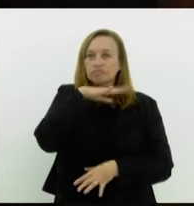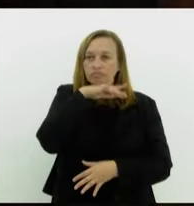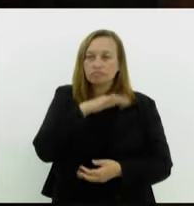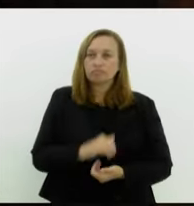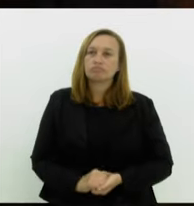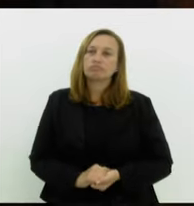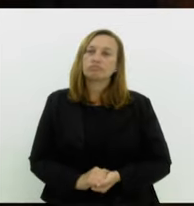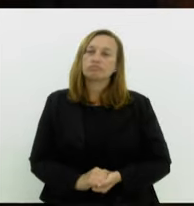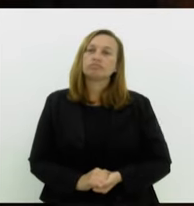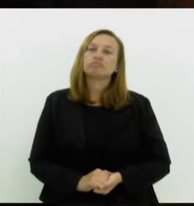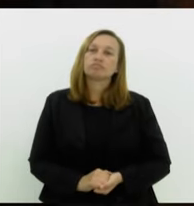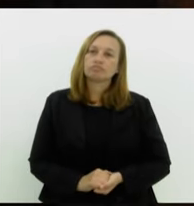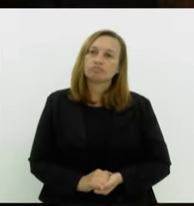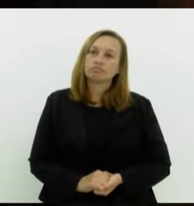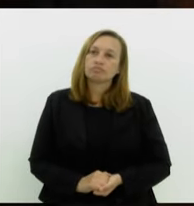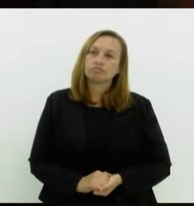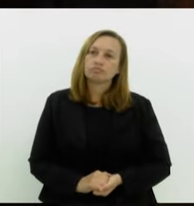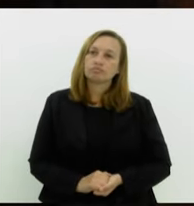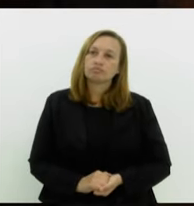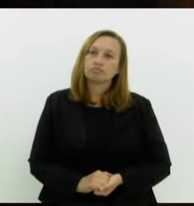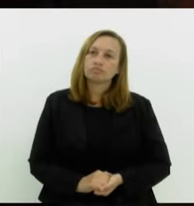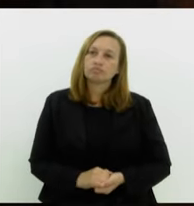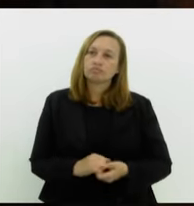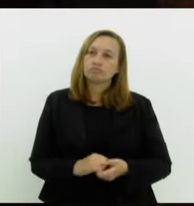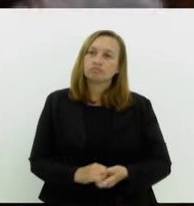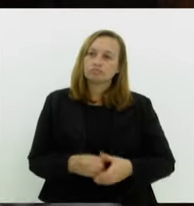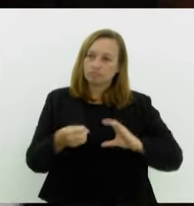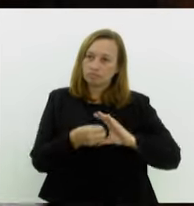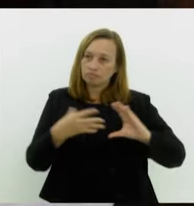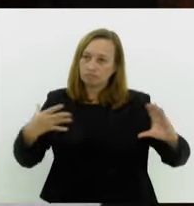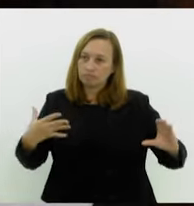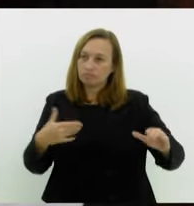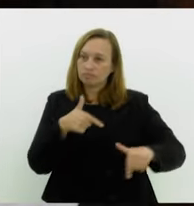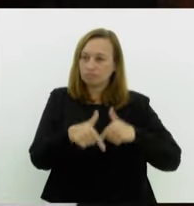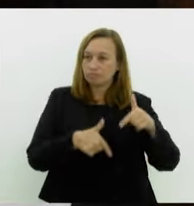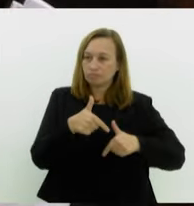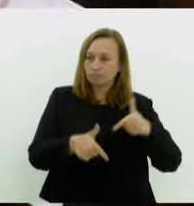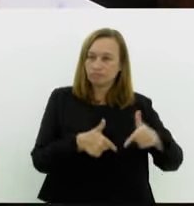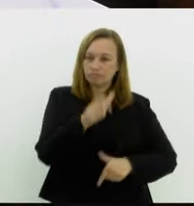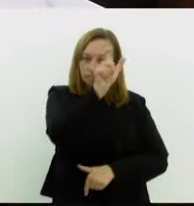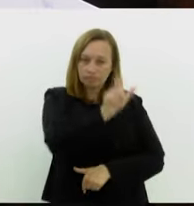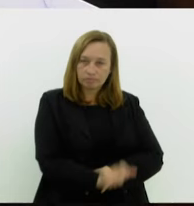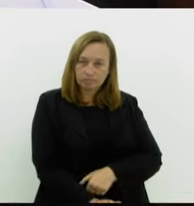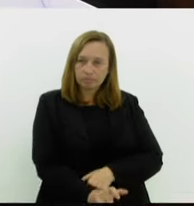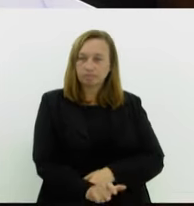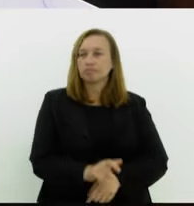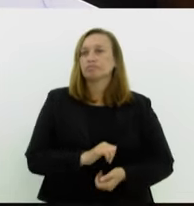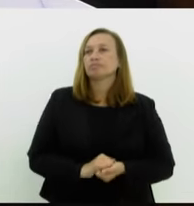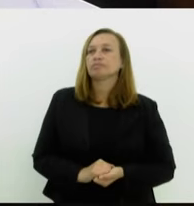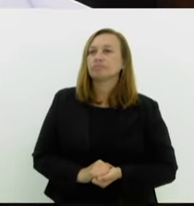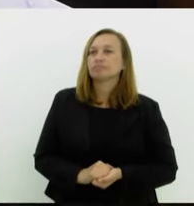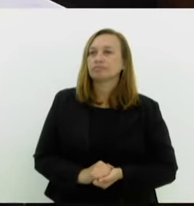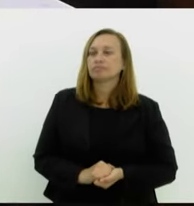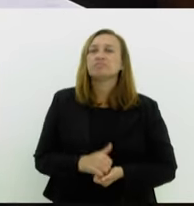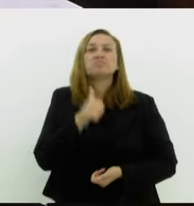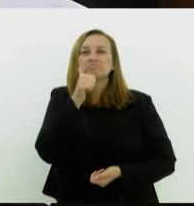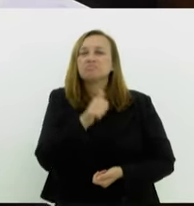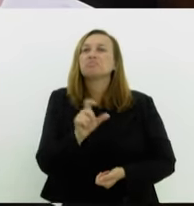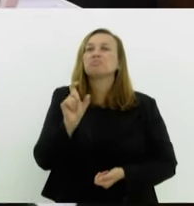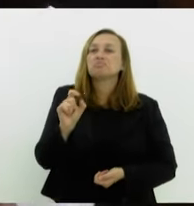são atributos do exercício ou ma exercício do cargo e a